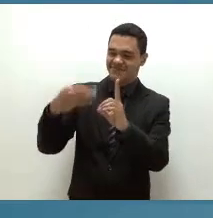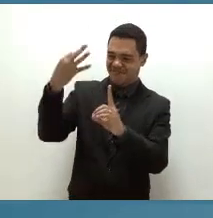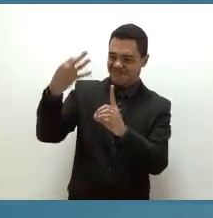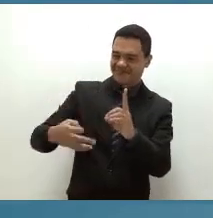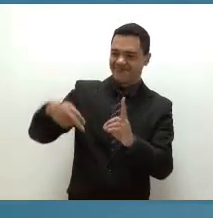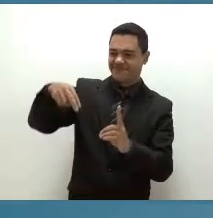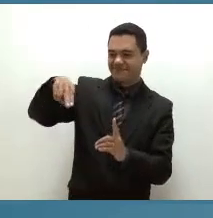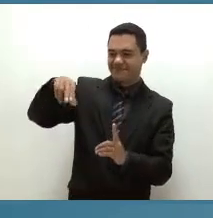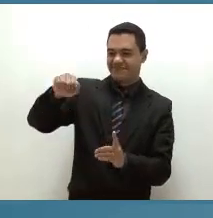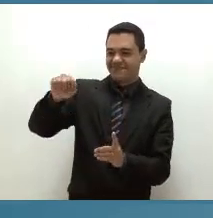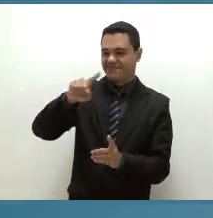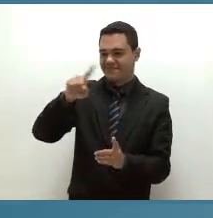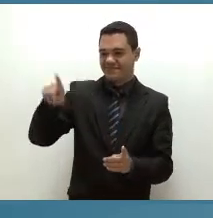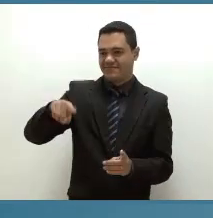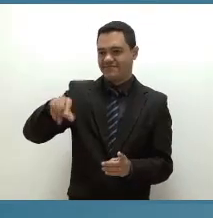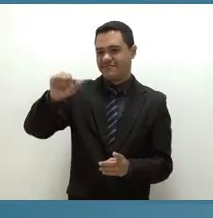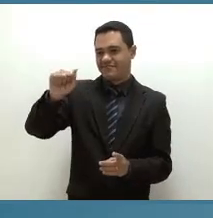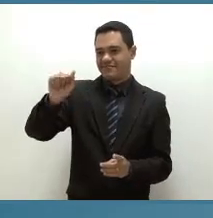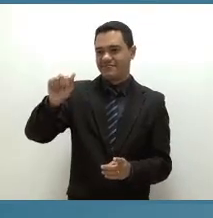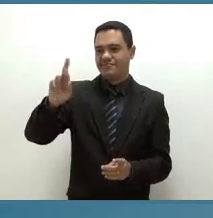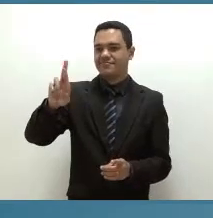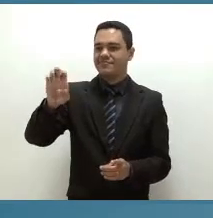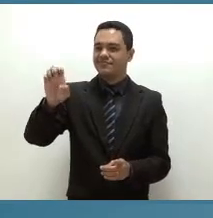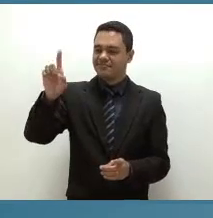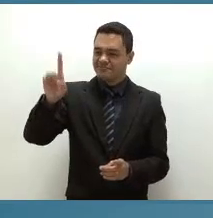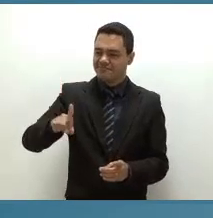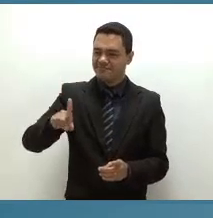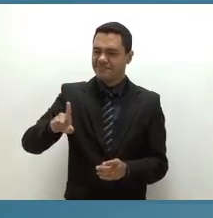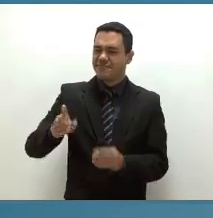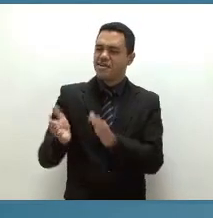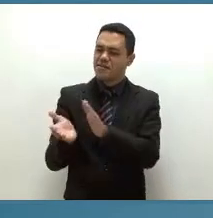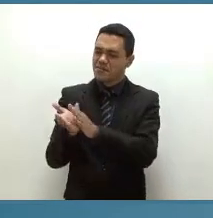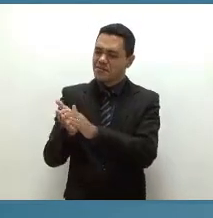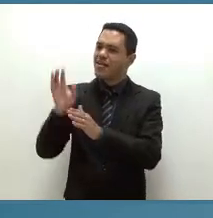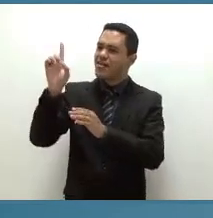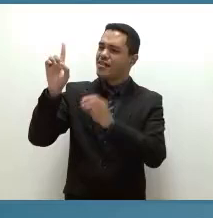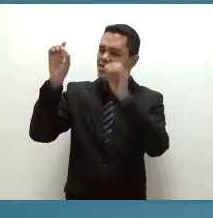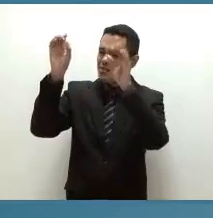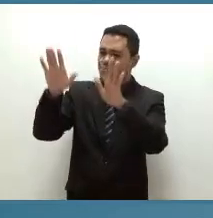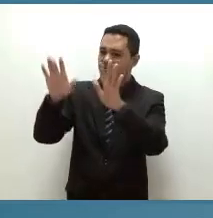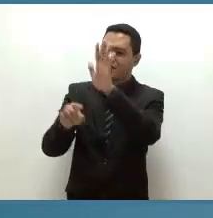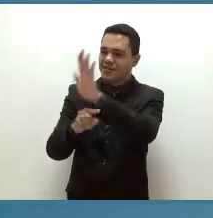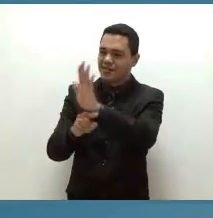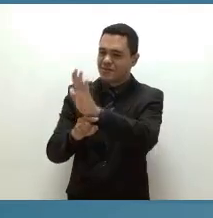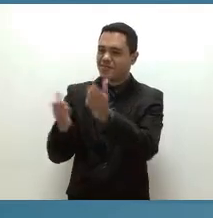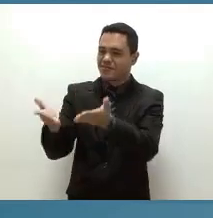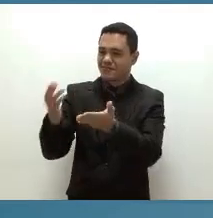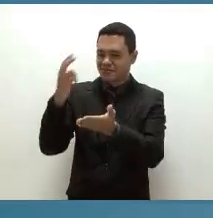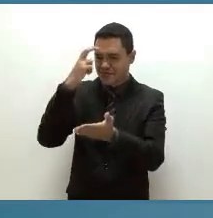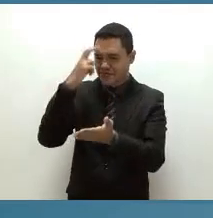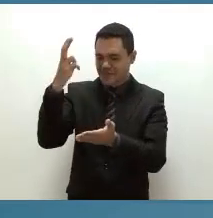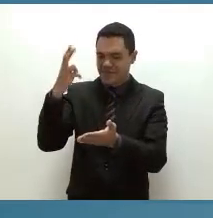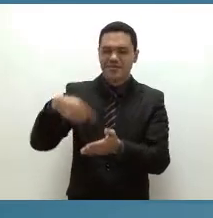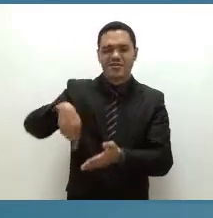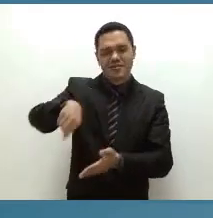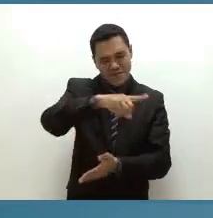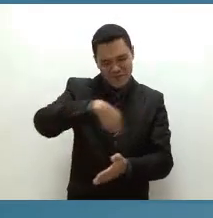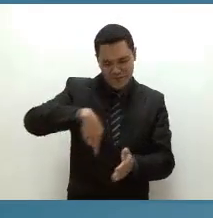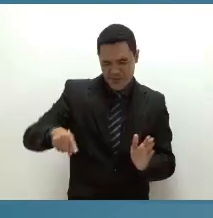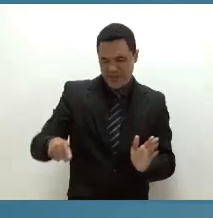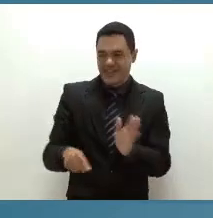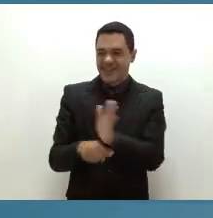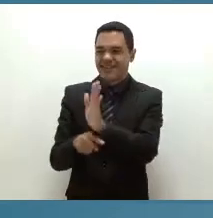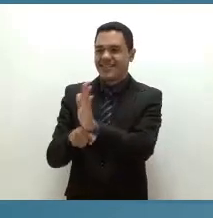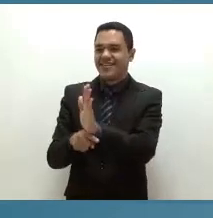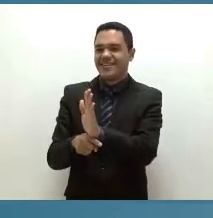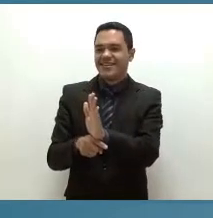parabenizá-la, pedir para que Deus a ajude, dando sabedoria, e que ela pode contar conosco no